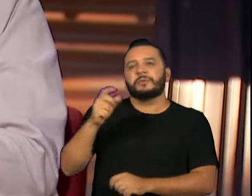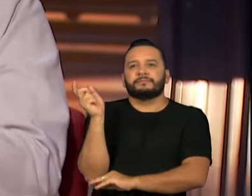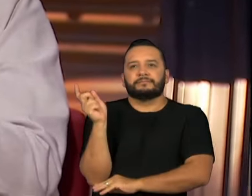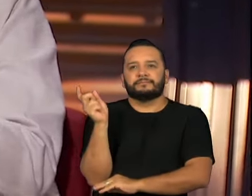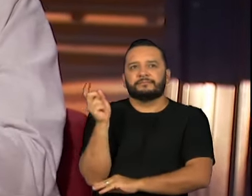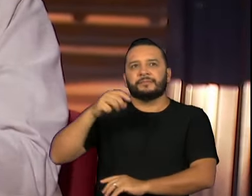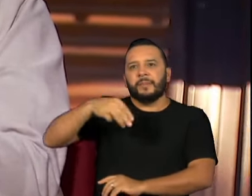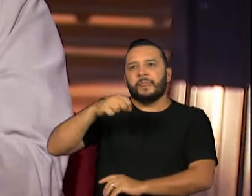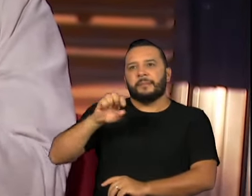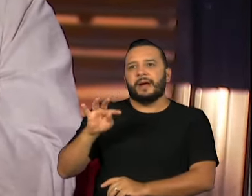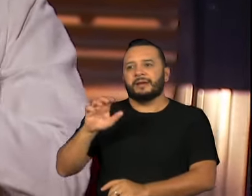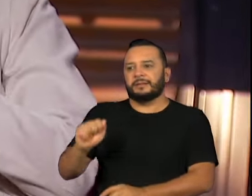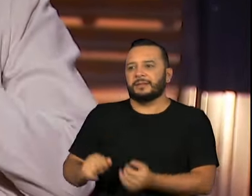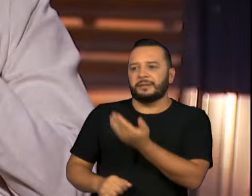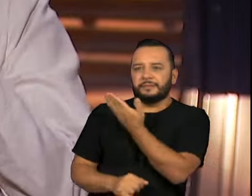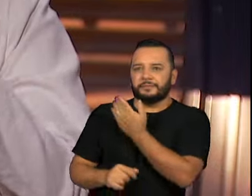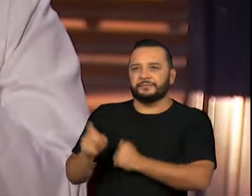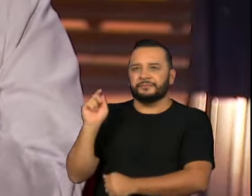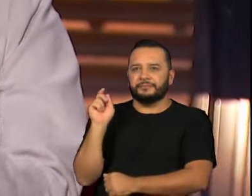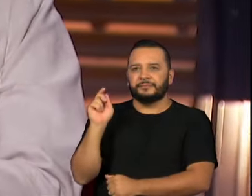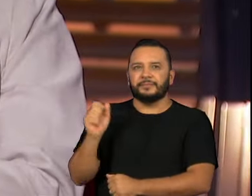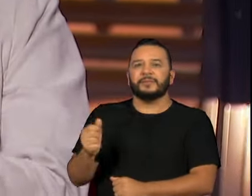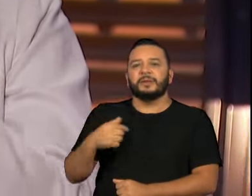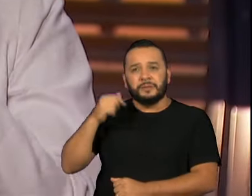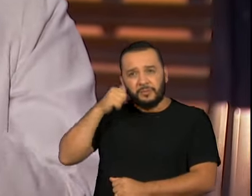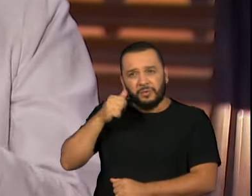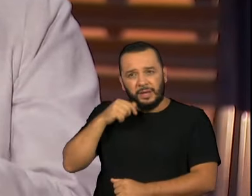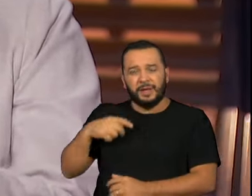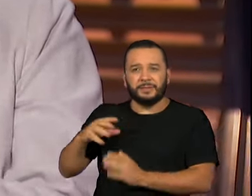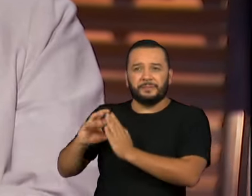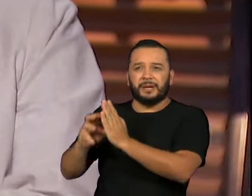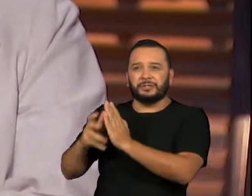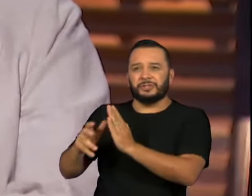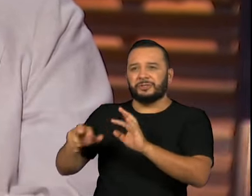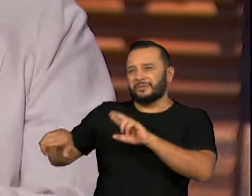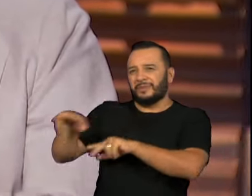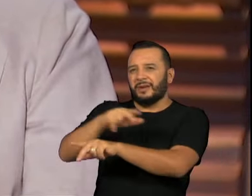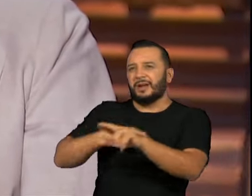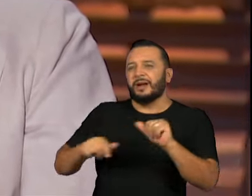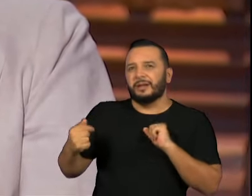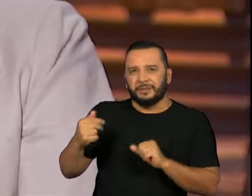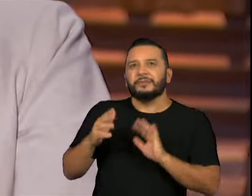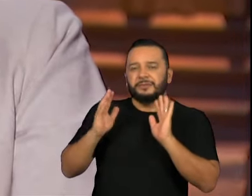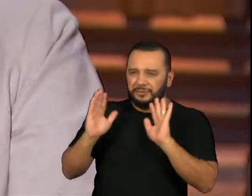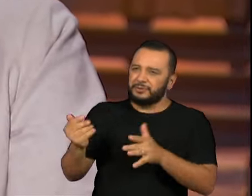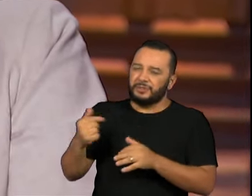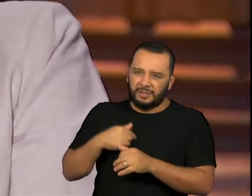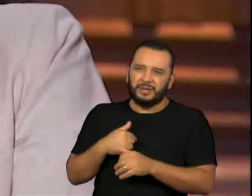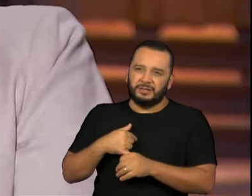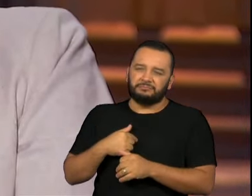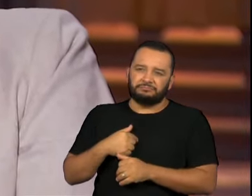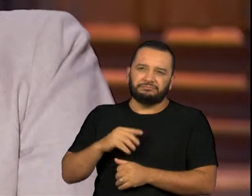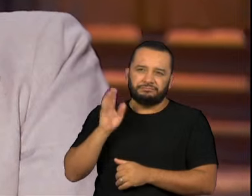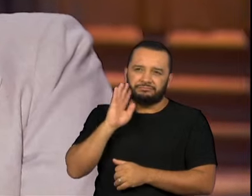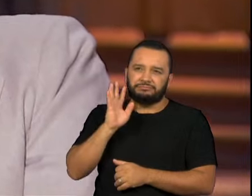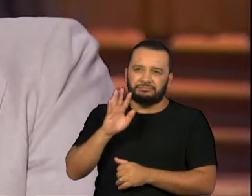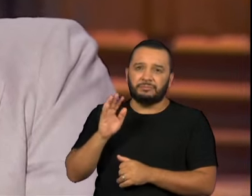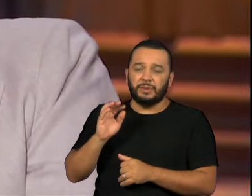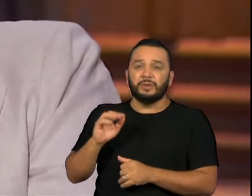para escrever uma carta e mulheres de vários partidos espectros políticos não é Vem suprapartidário e